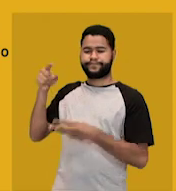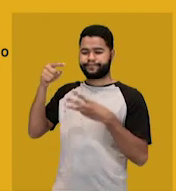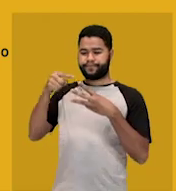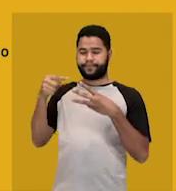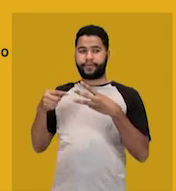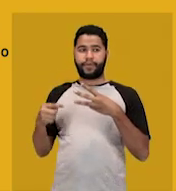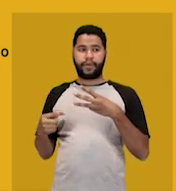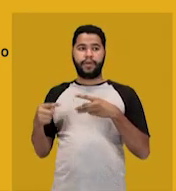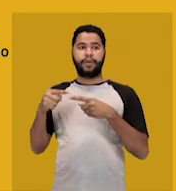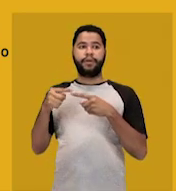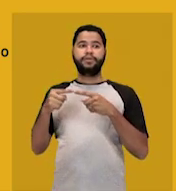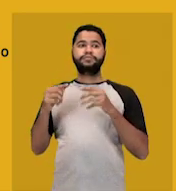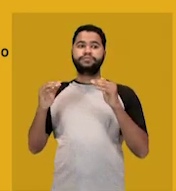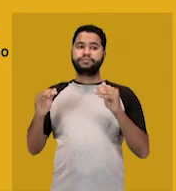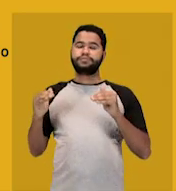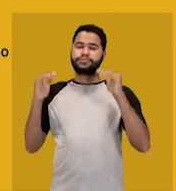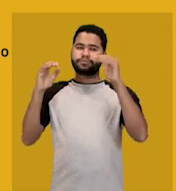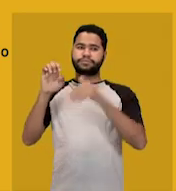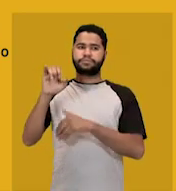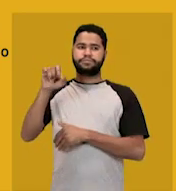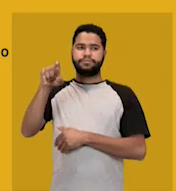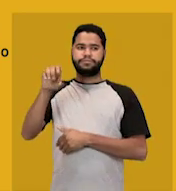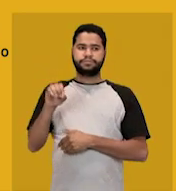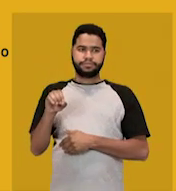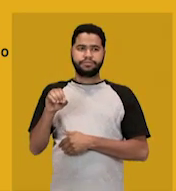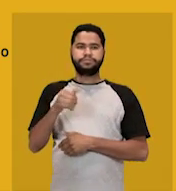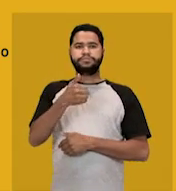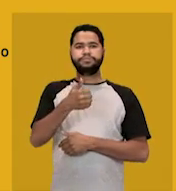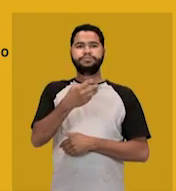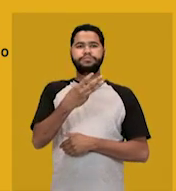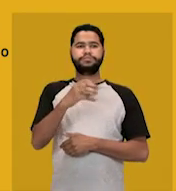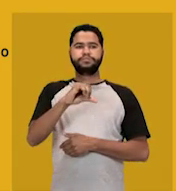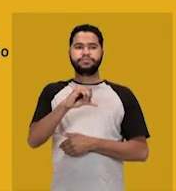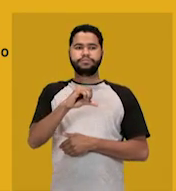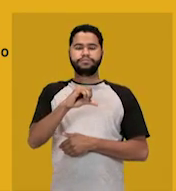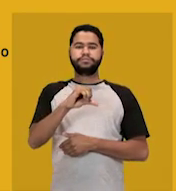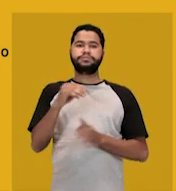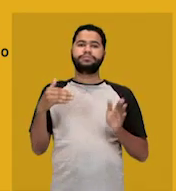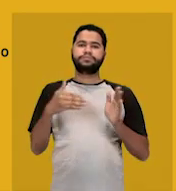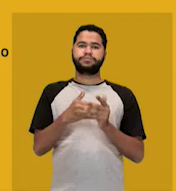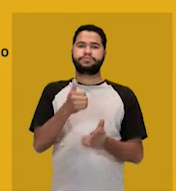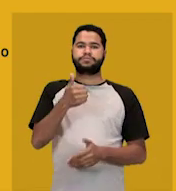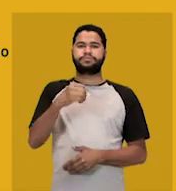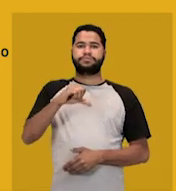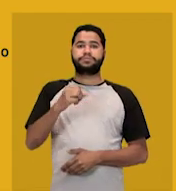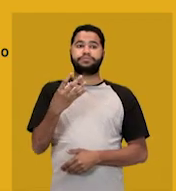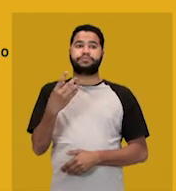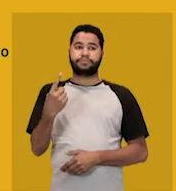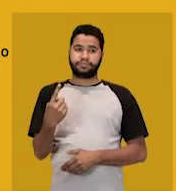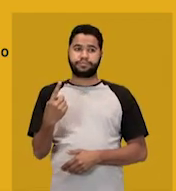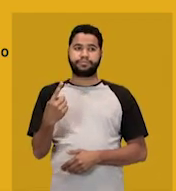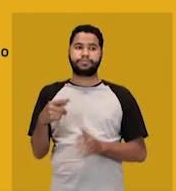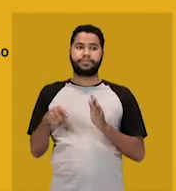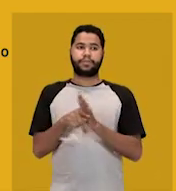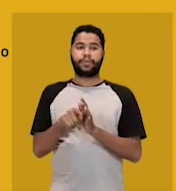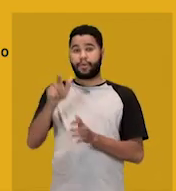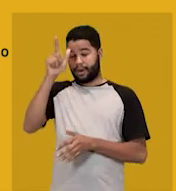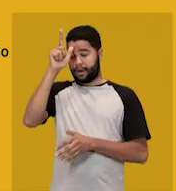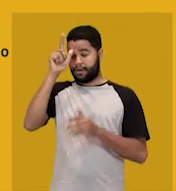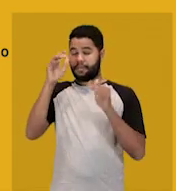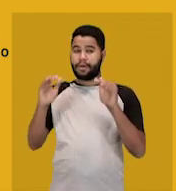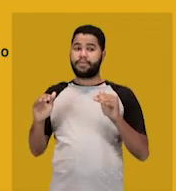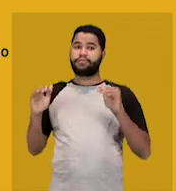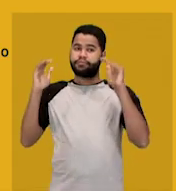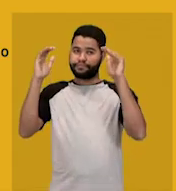Primeira, supremacia do eixo, 1939 a 41. Supremacia dos alemães sobre os adversários